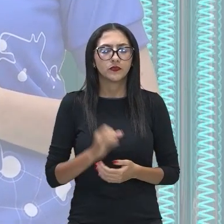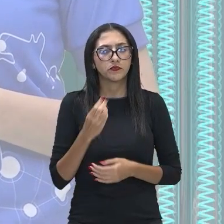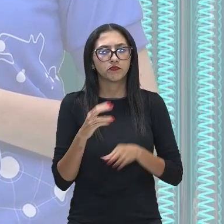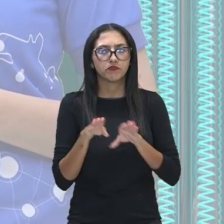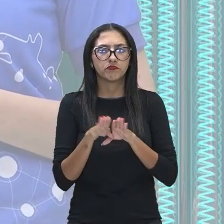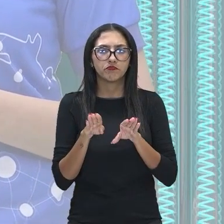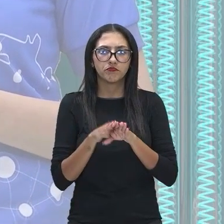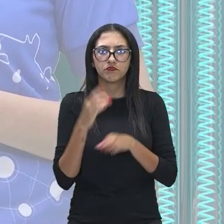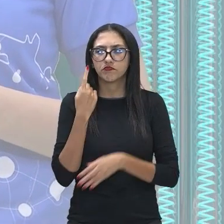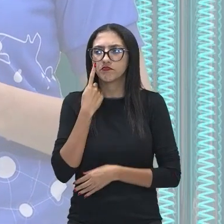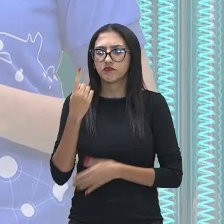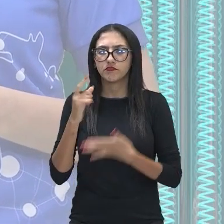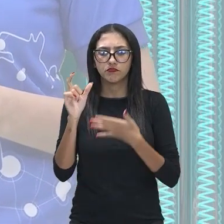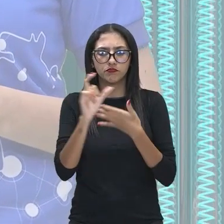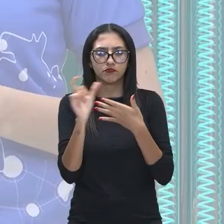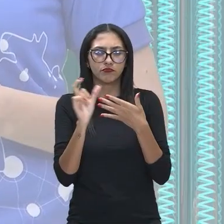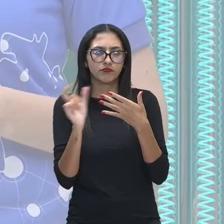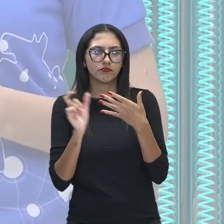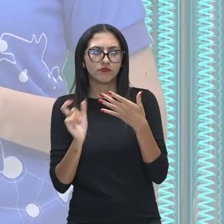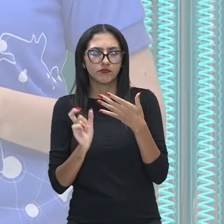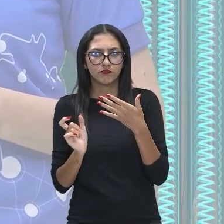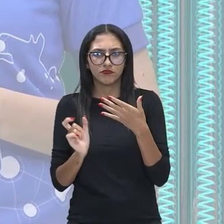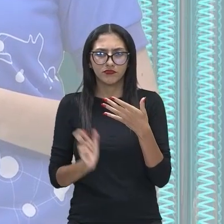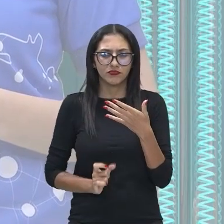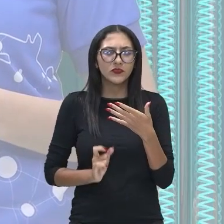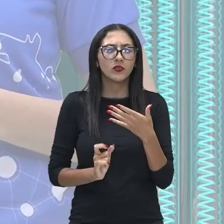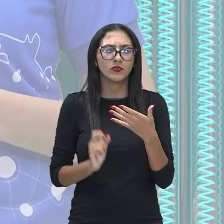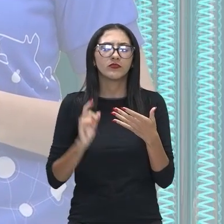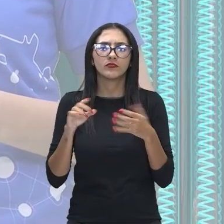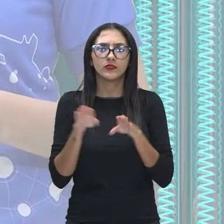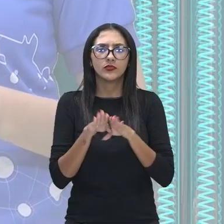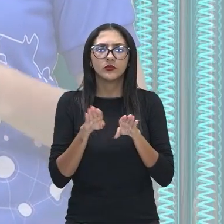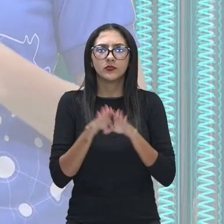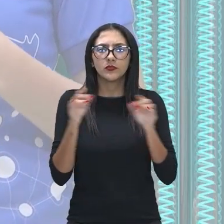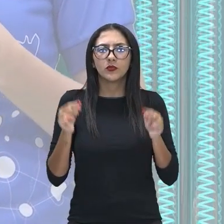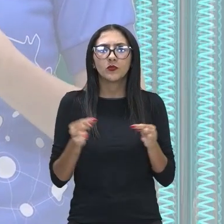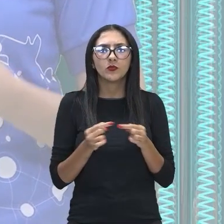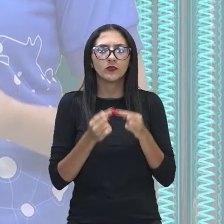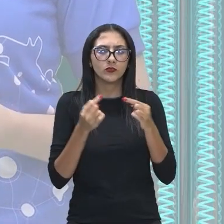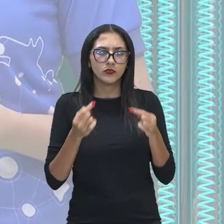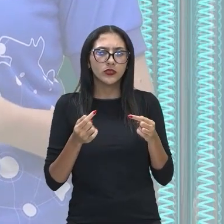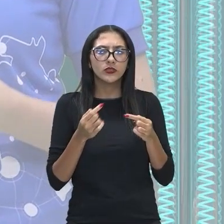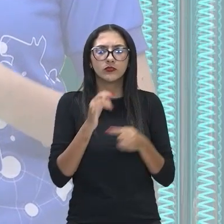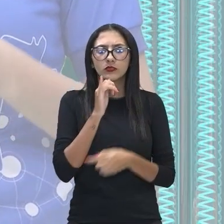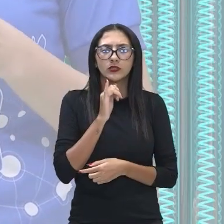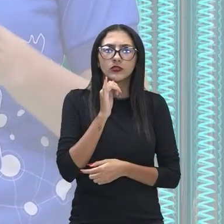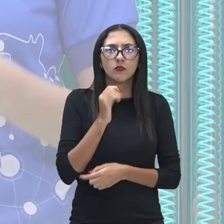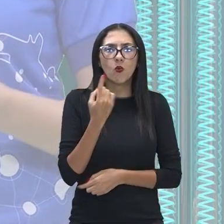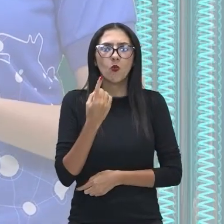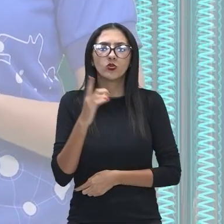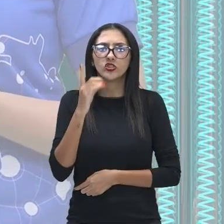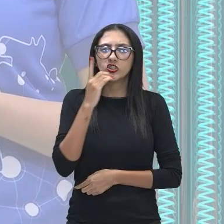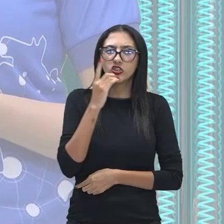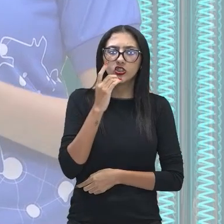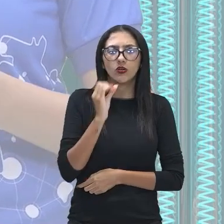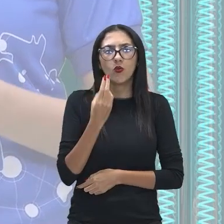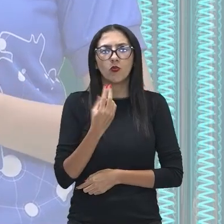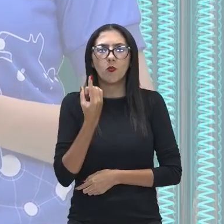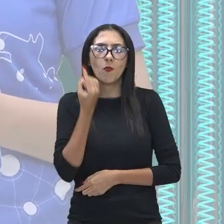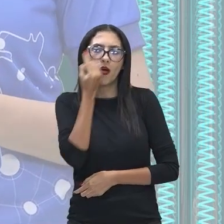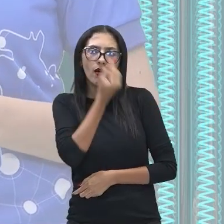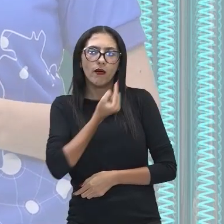A pinch of, an hour of, a day of, então um dia, uma hora, um